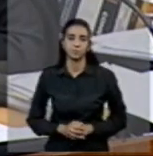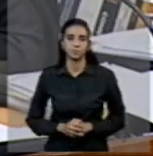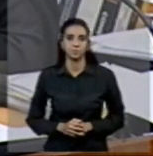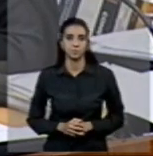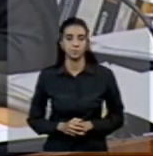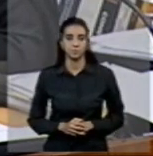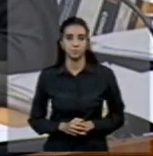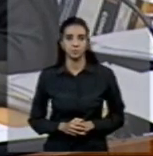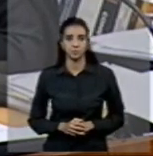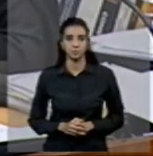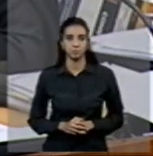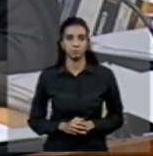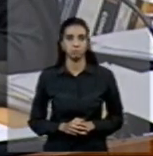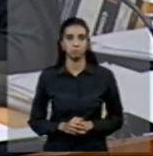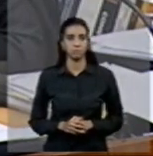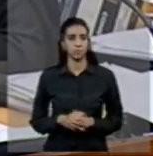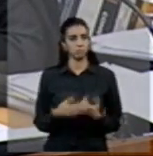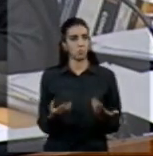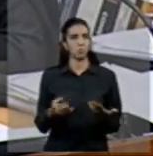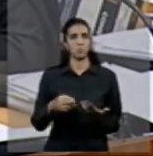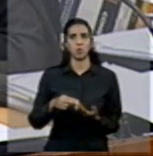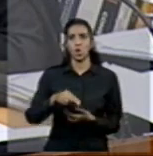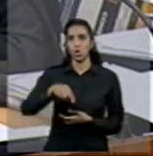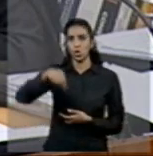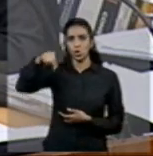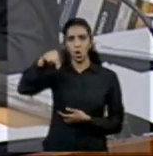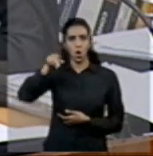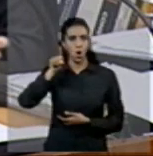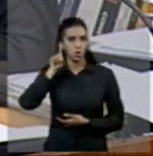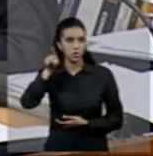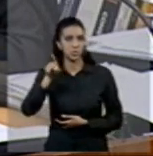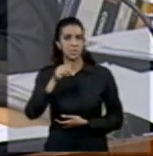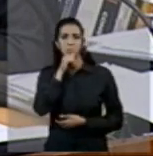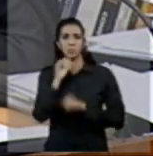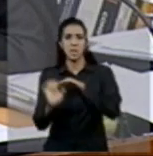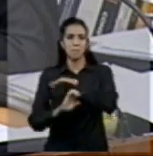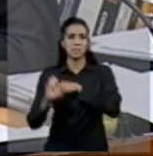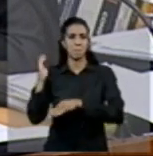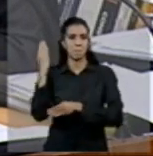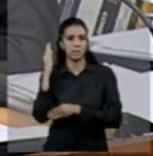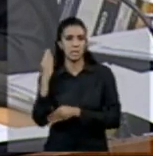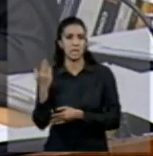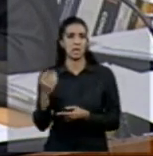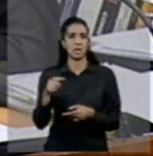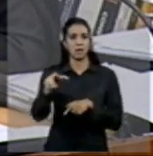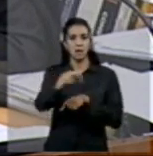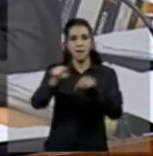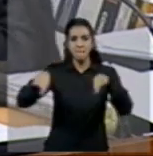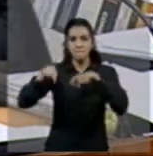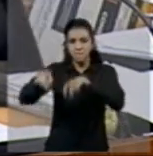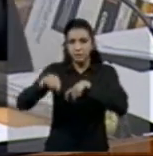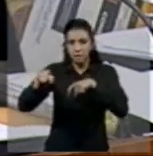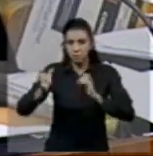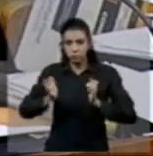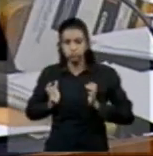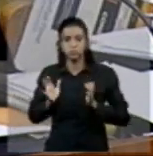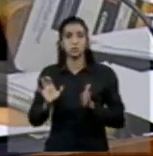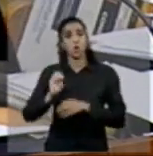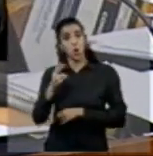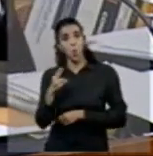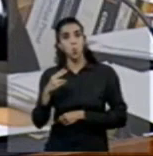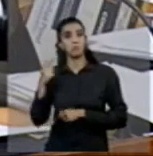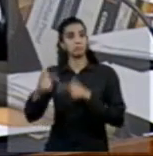Seja no norte do país, com madeireiras em grandes fazendas, seja o chamado